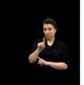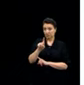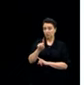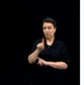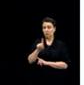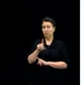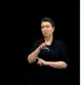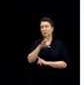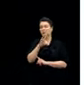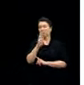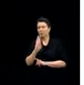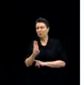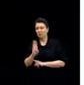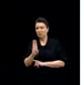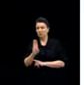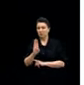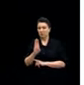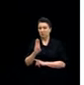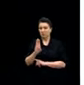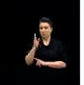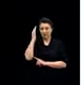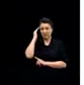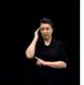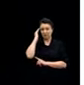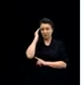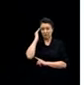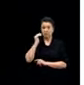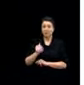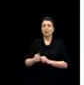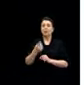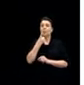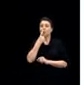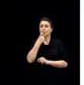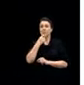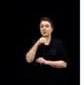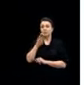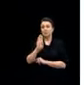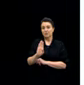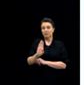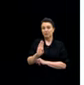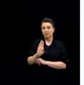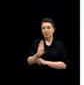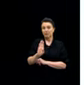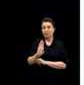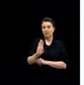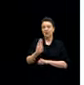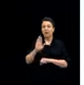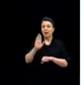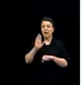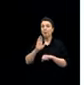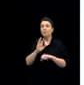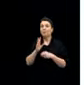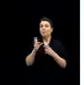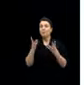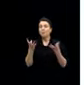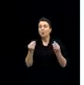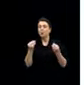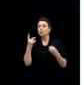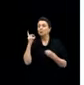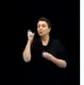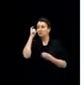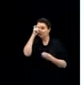tipo B. Ele é anti-B, gente. O sangue B é um dos tipos mais raros, mais